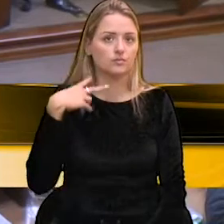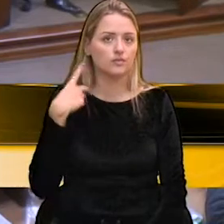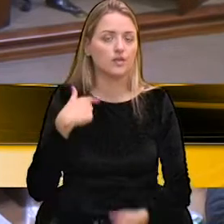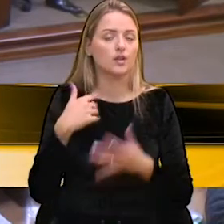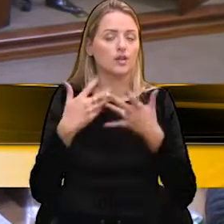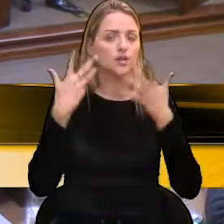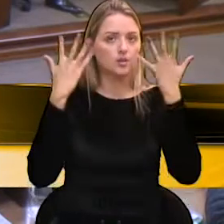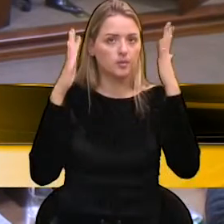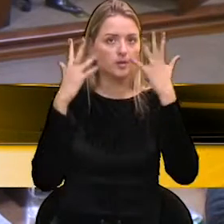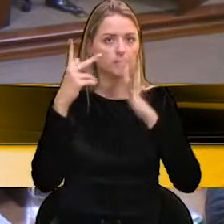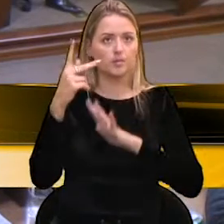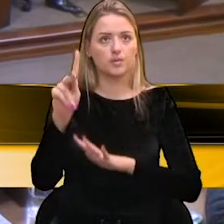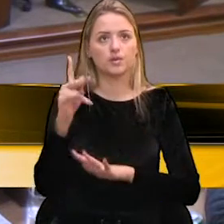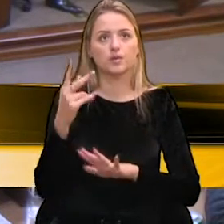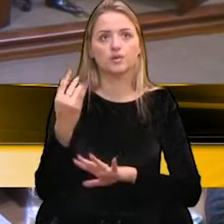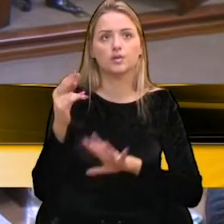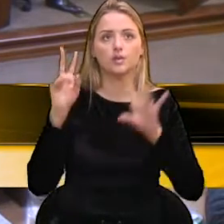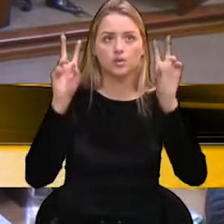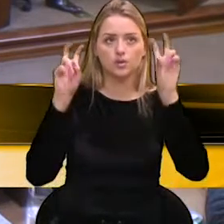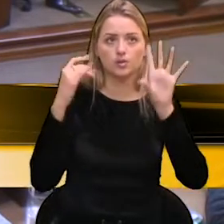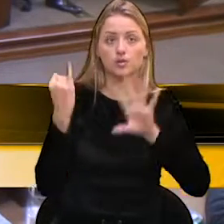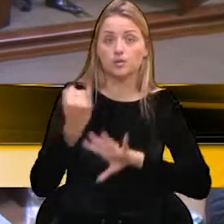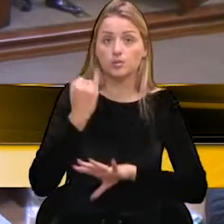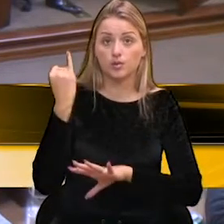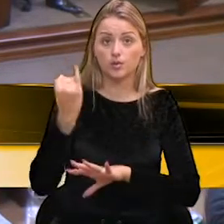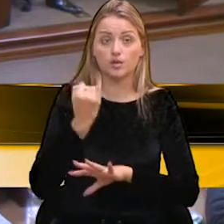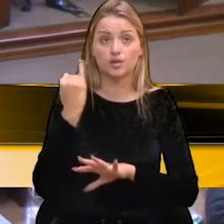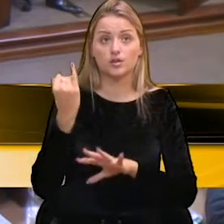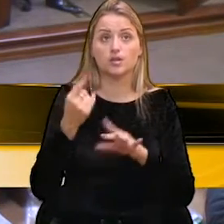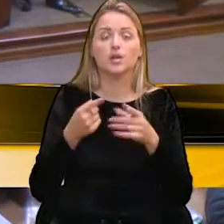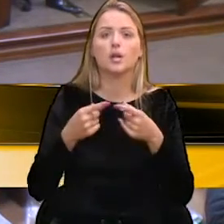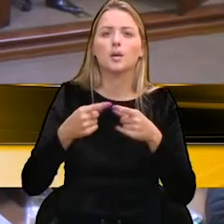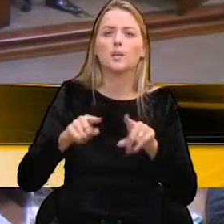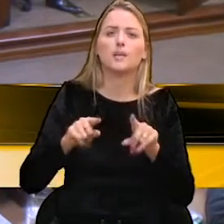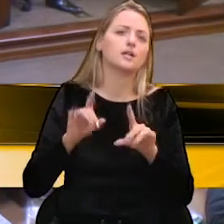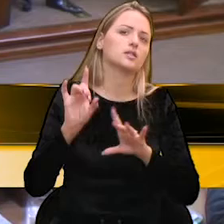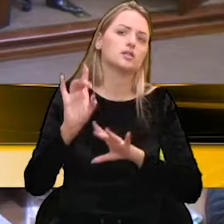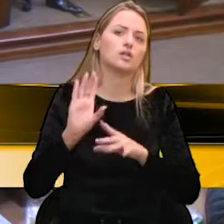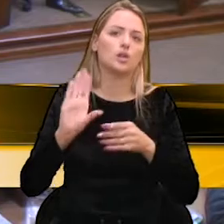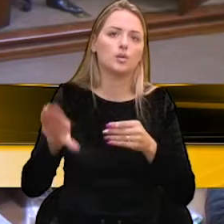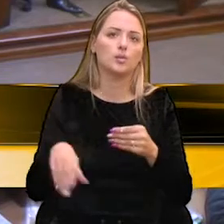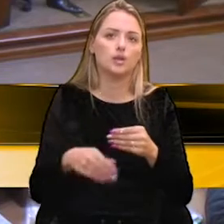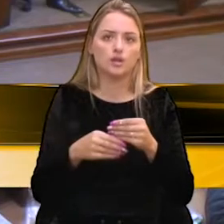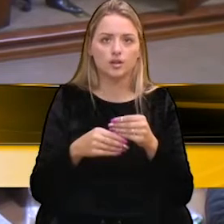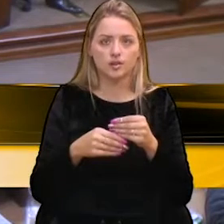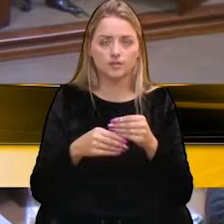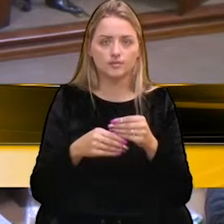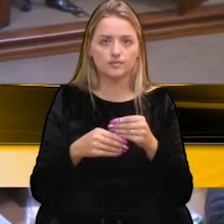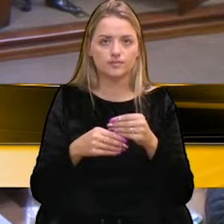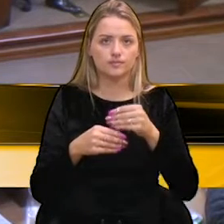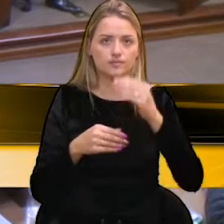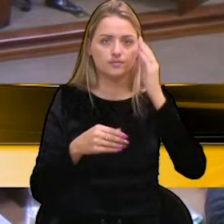pelo tema e da importância do tema também, né? Mas só para salientar, né, que